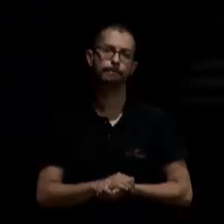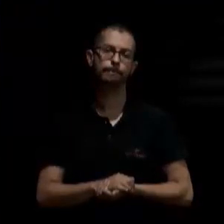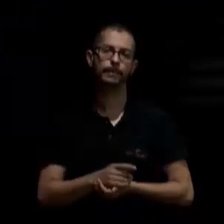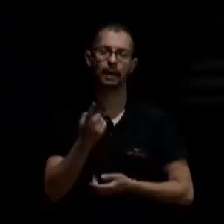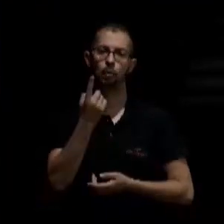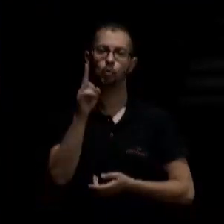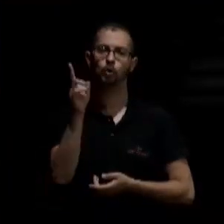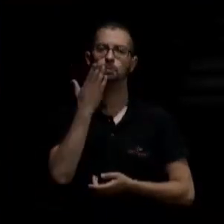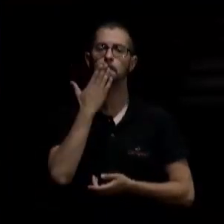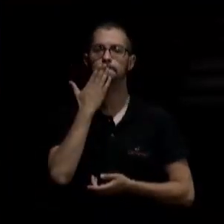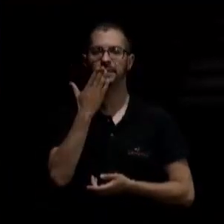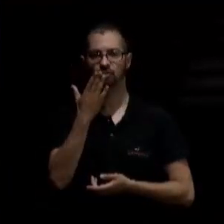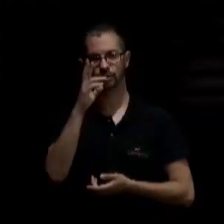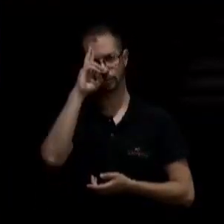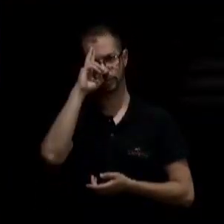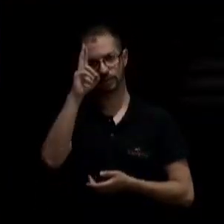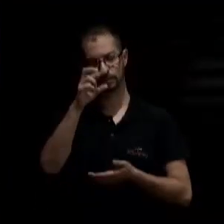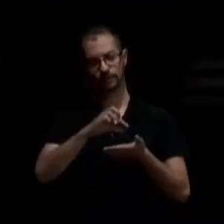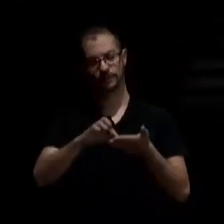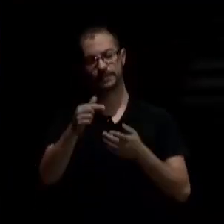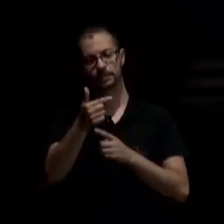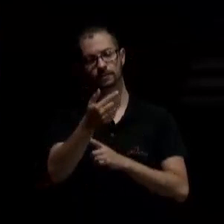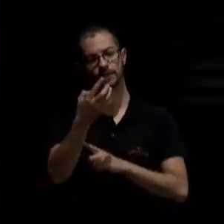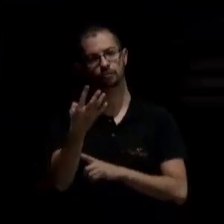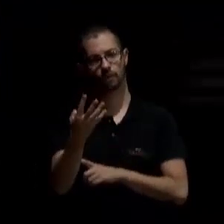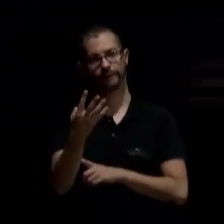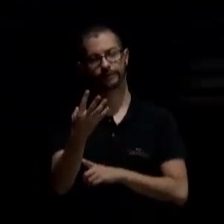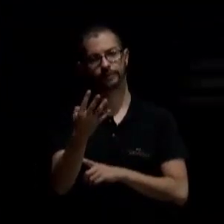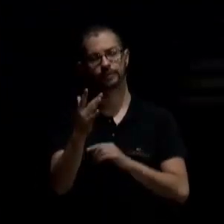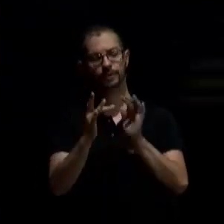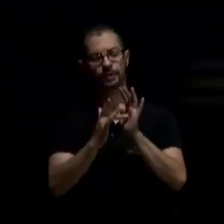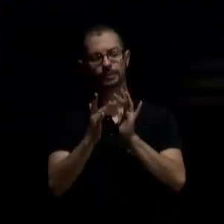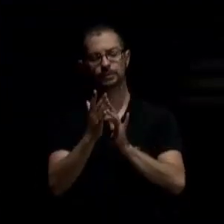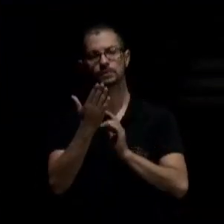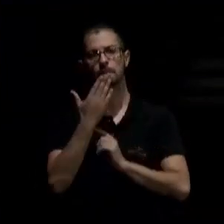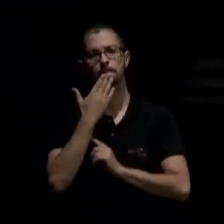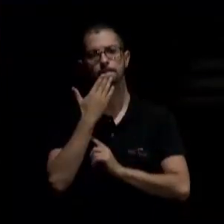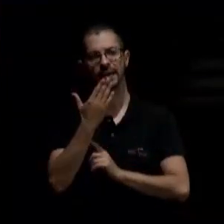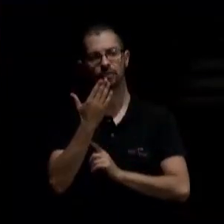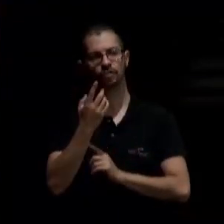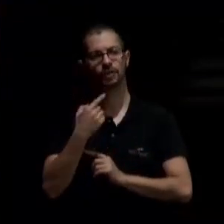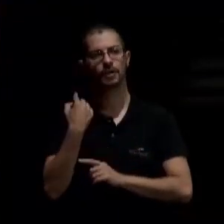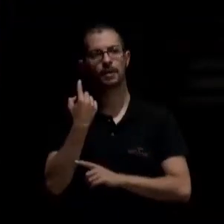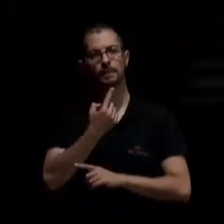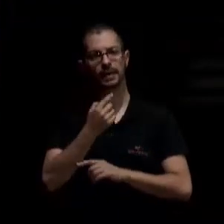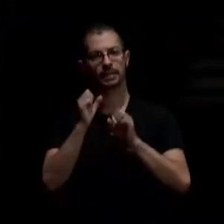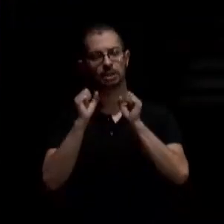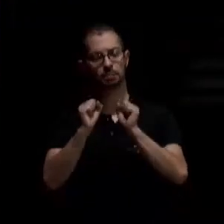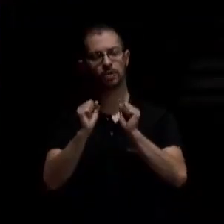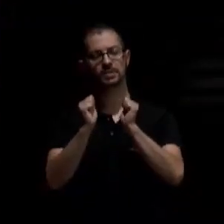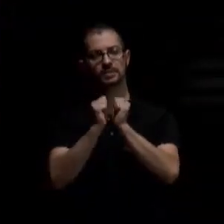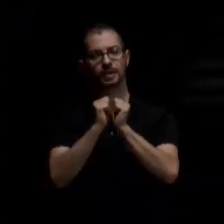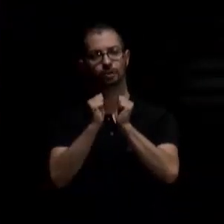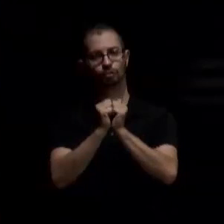petição do Senhor, no versículo 24. Ele pede para que nós possamos um dia estar